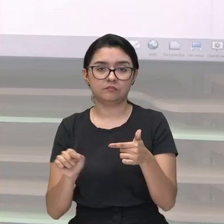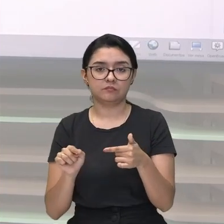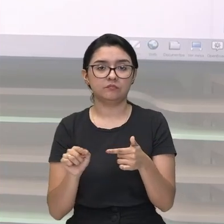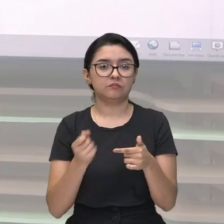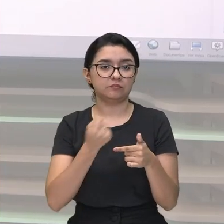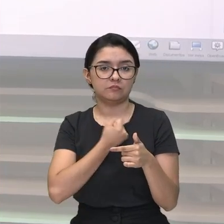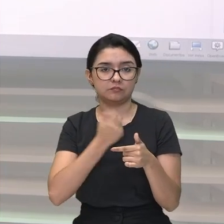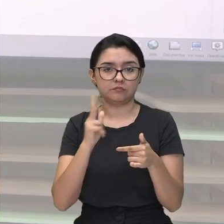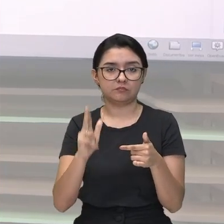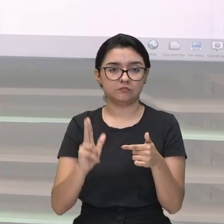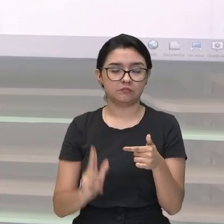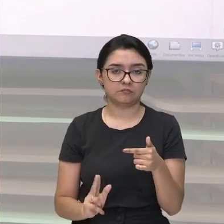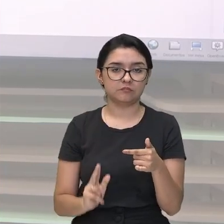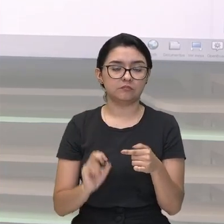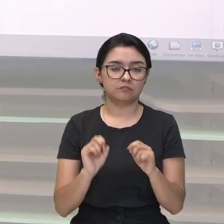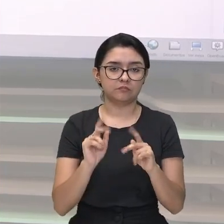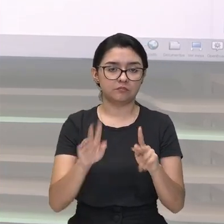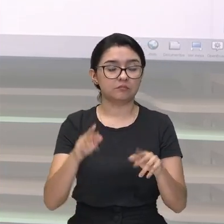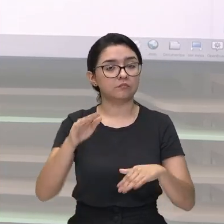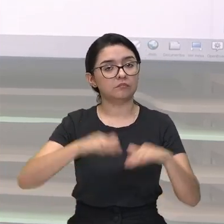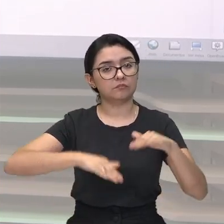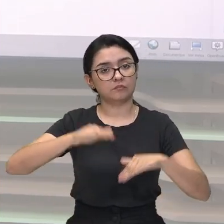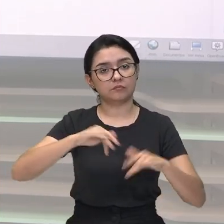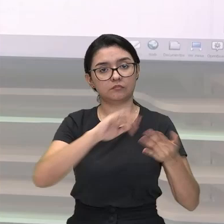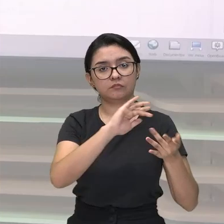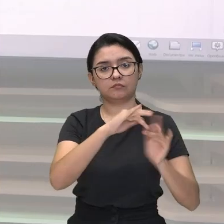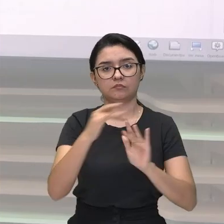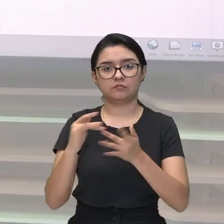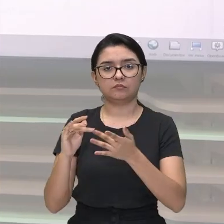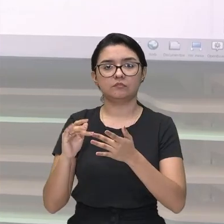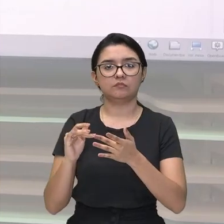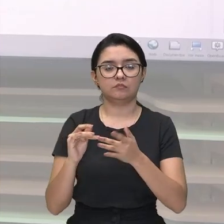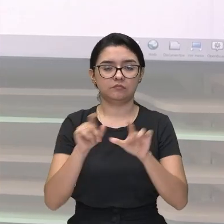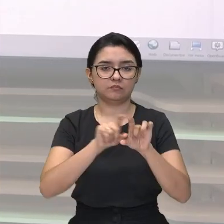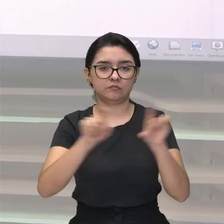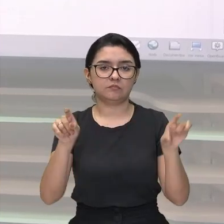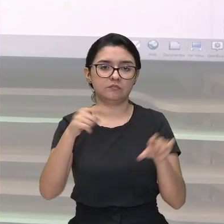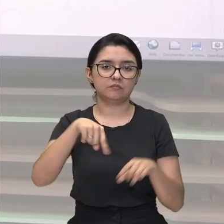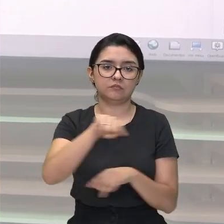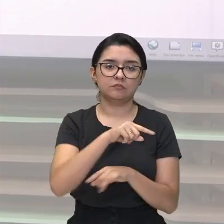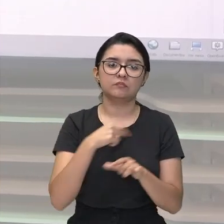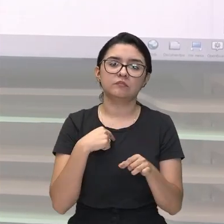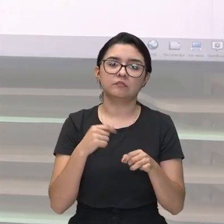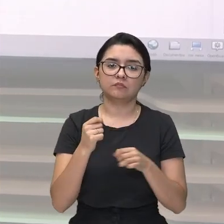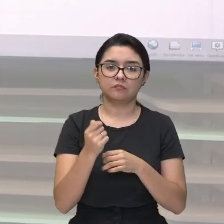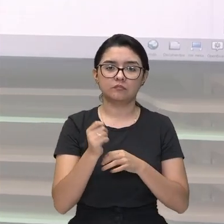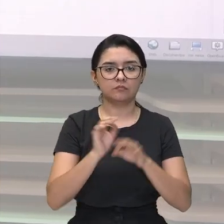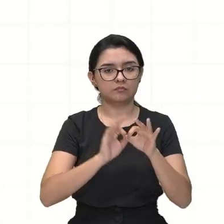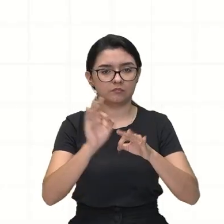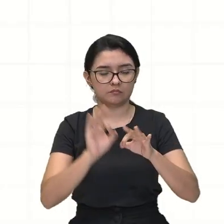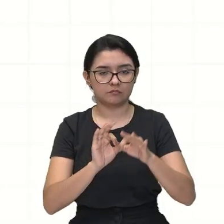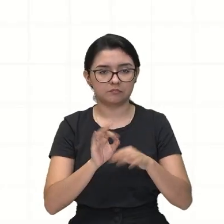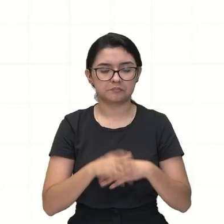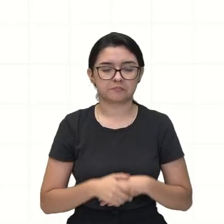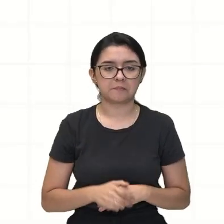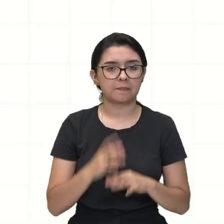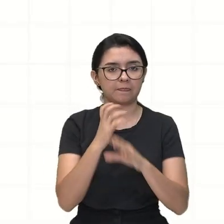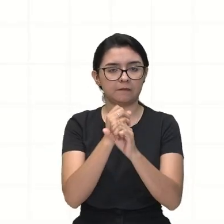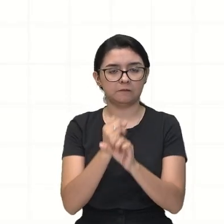mesmo número, certo? Vai depender do contexto do problema no qual você está trabalhando. Continuando.